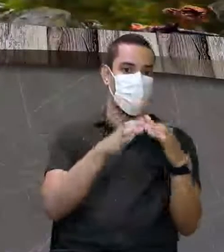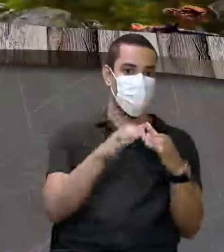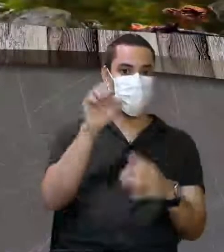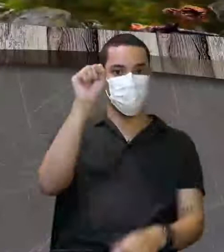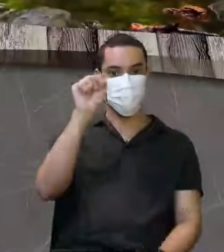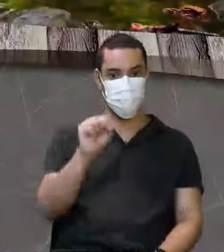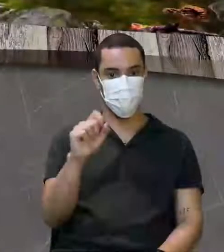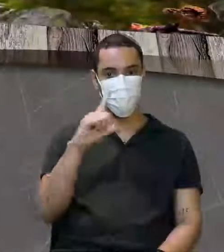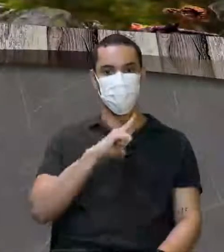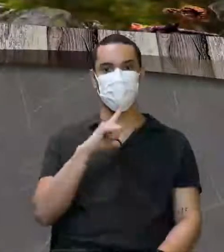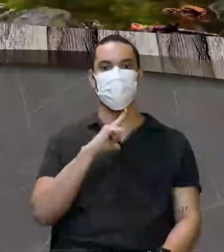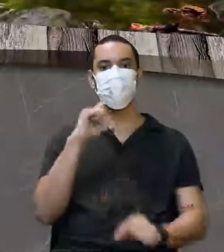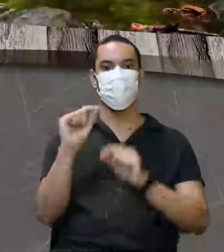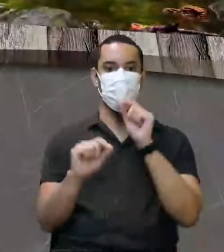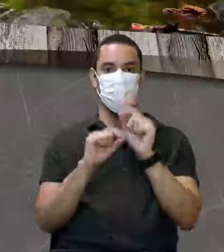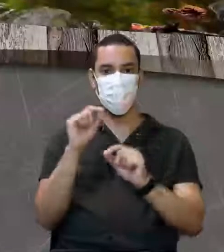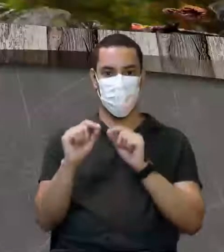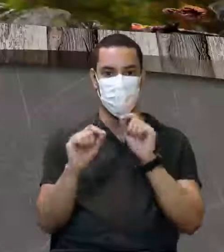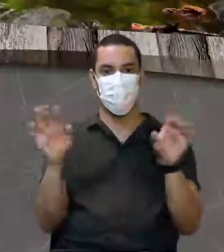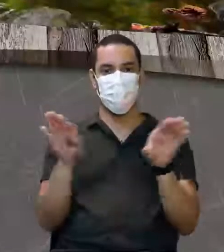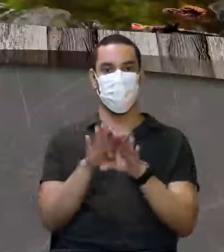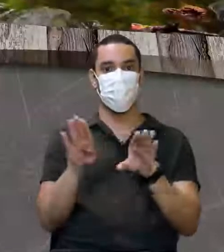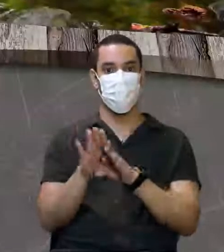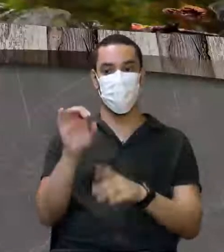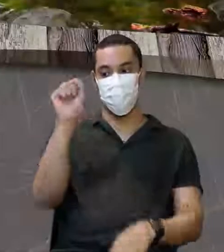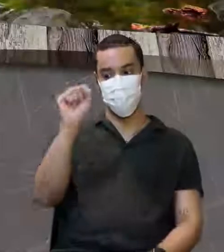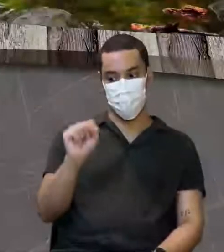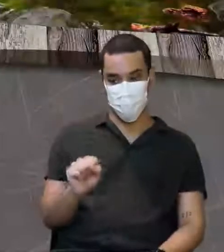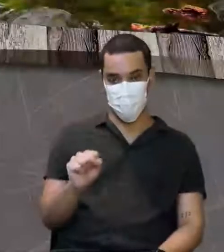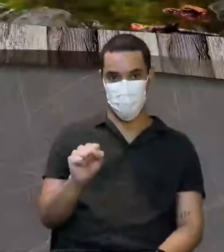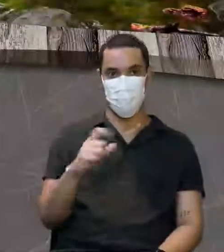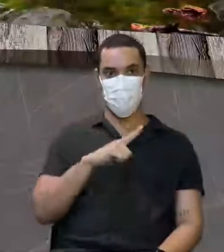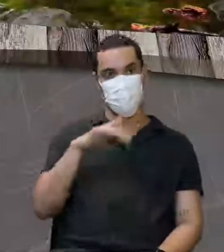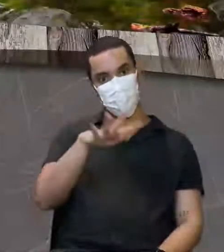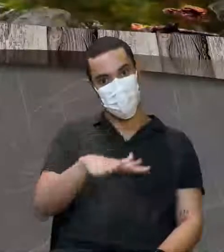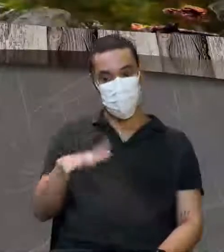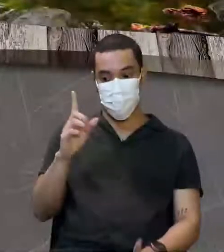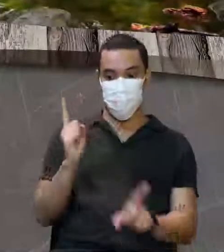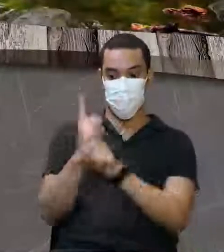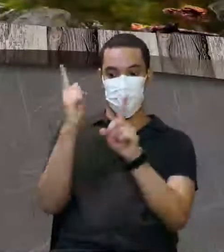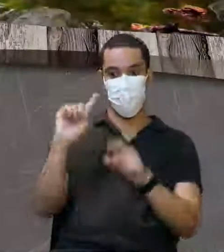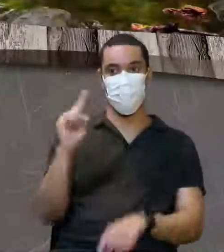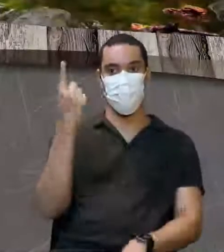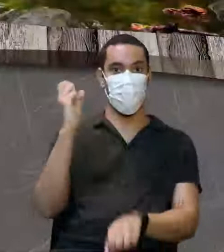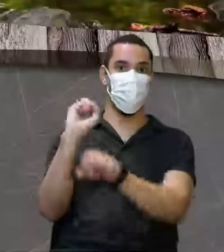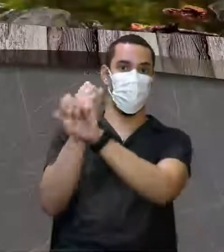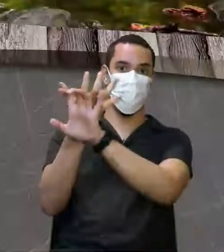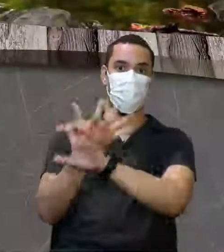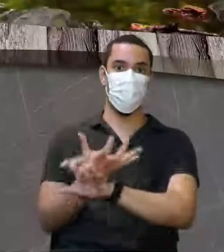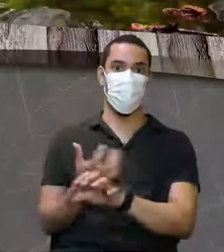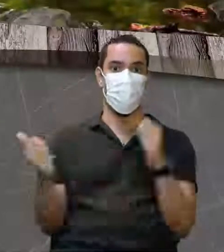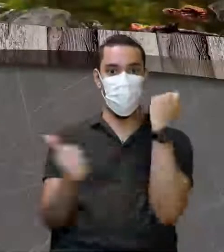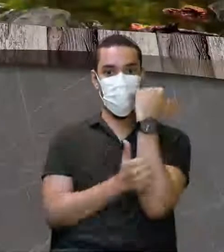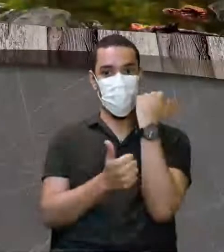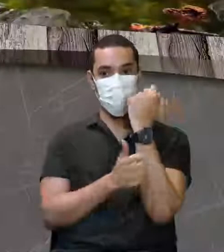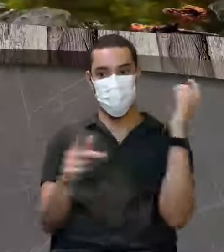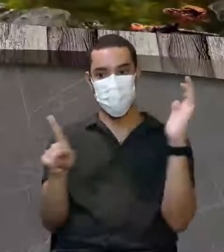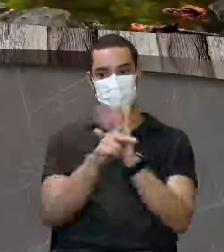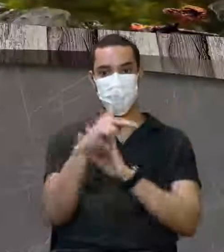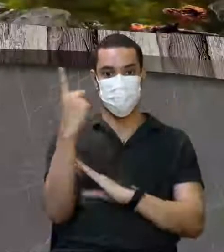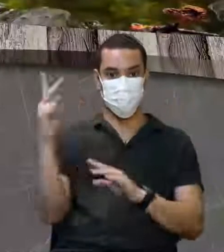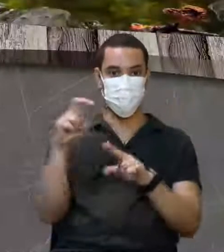sul, você vai ter, então, leste e sul, né? Você vai ter a região desse desenvolvimento, dessa divergência aí para formar os hominídeos.